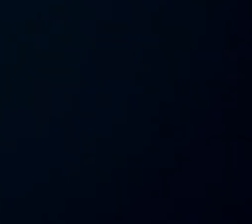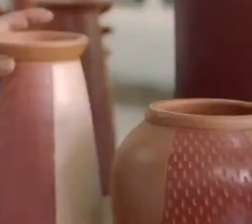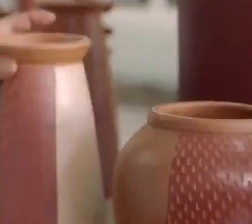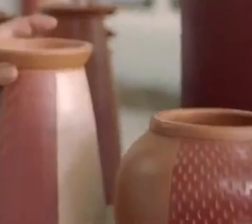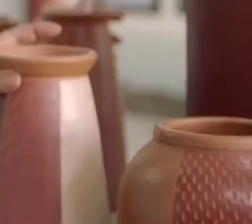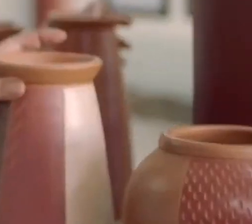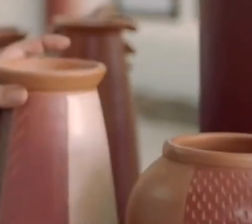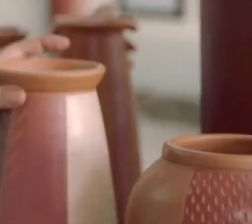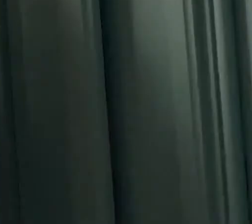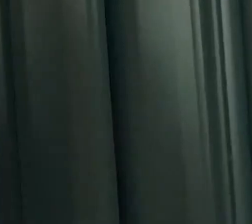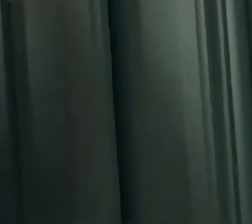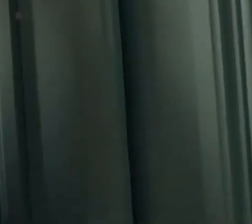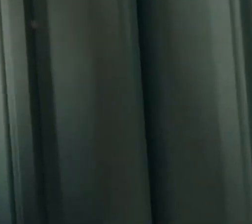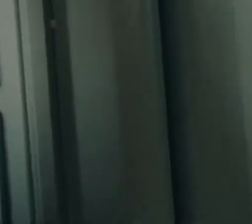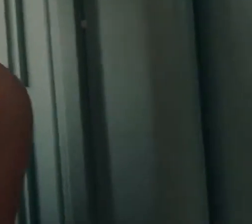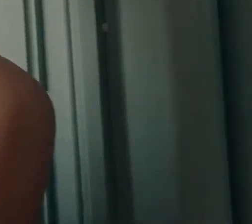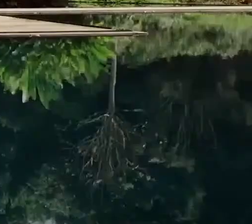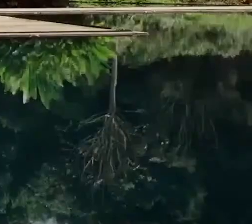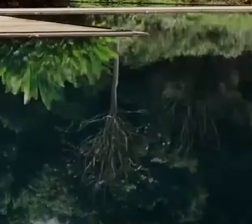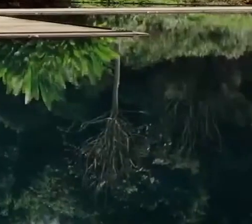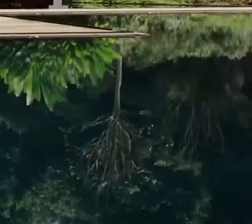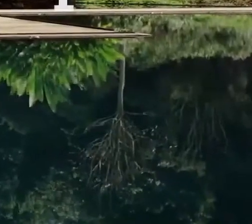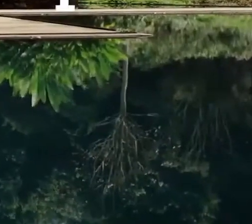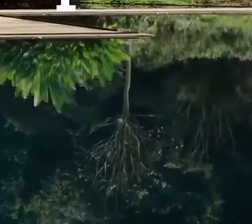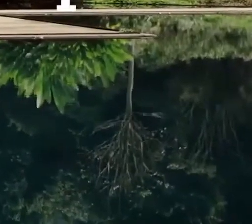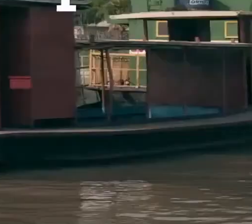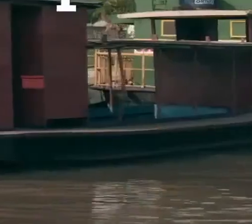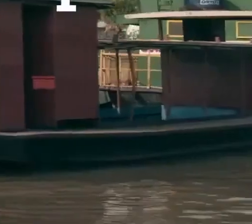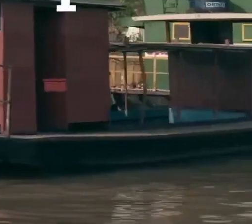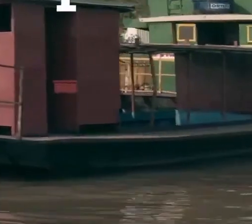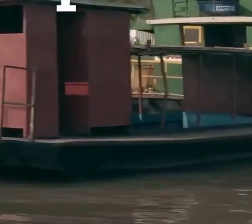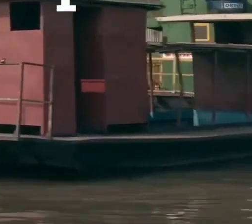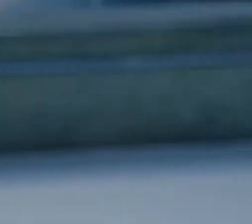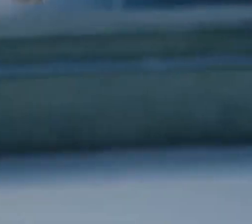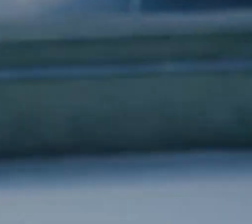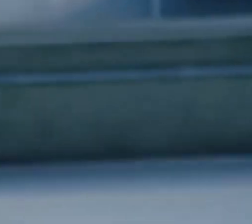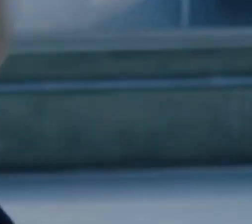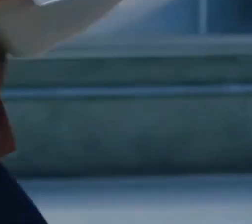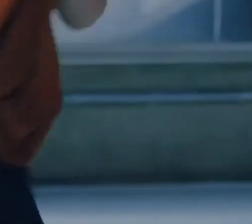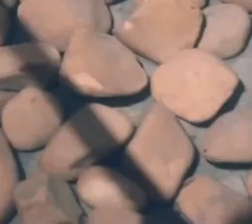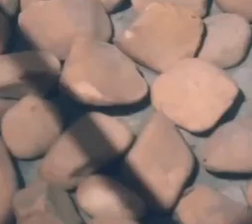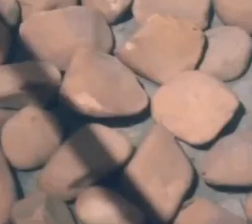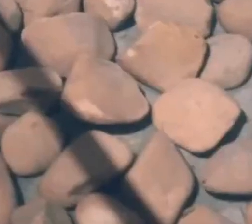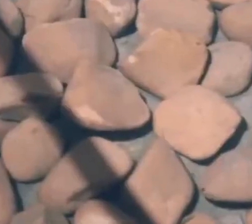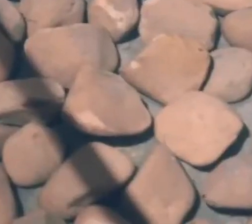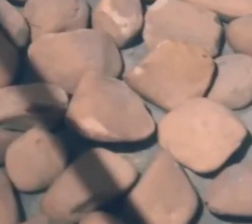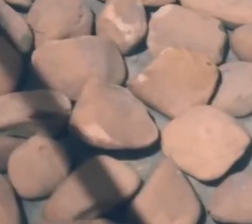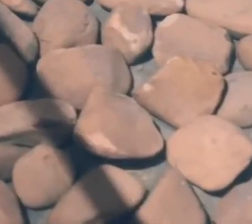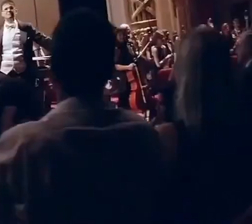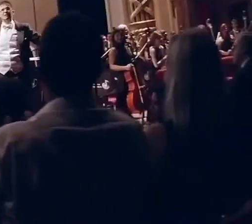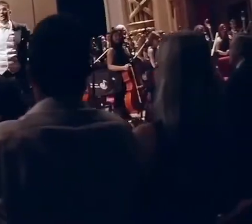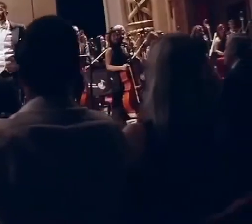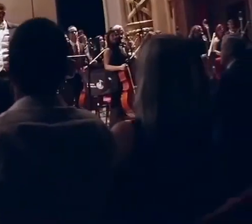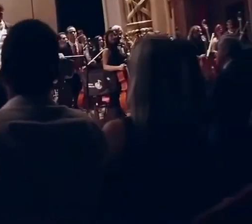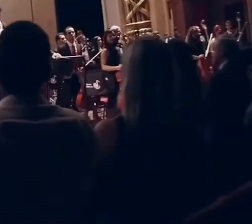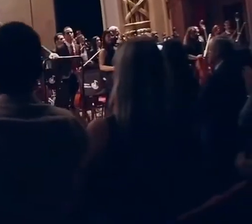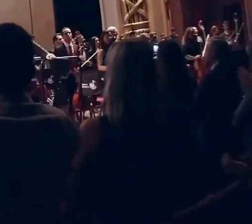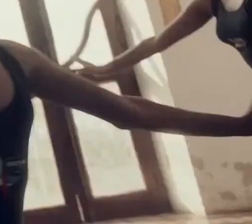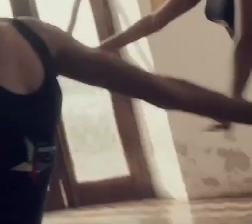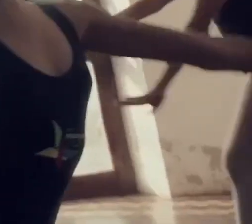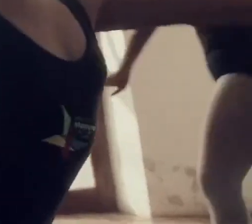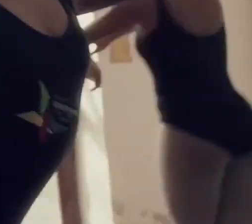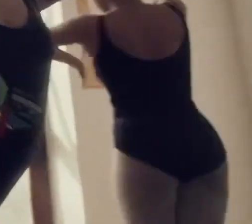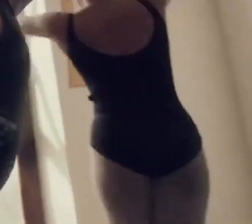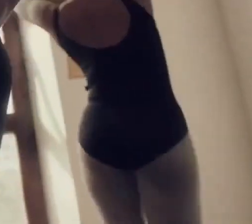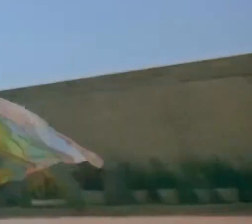museus ou apreciando obras de arte. Mais de 160 municípios. Onde tem cultura, a Vale